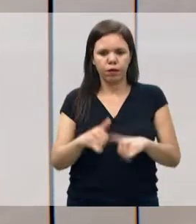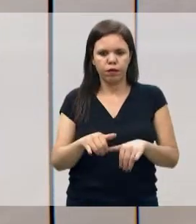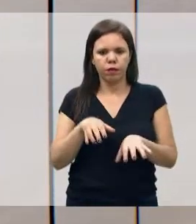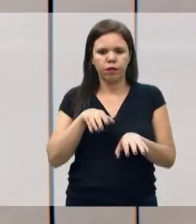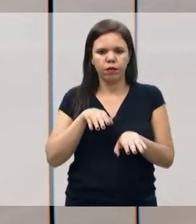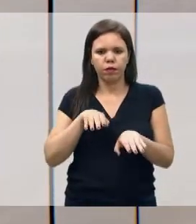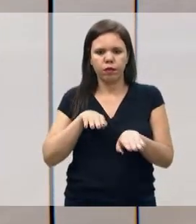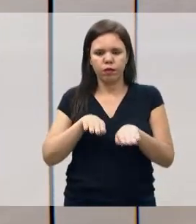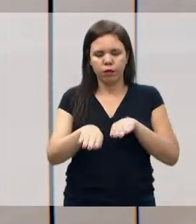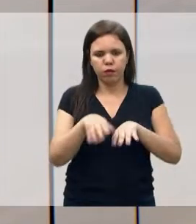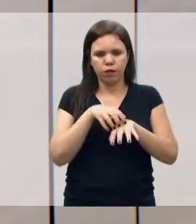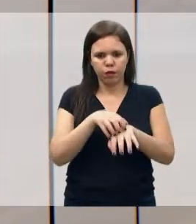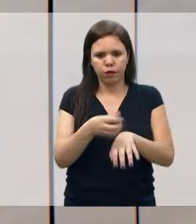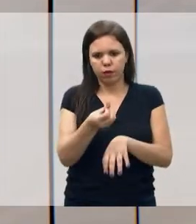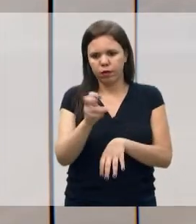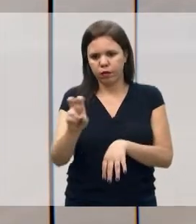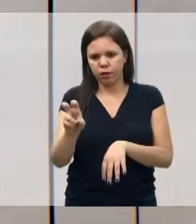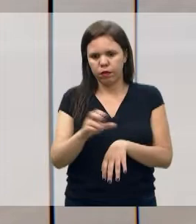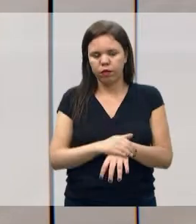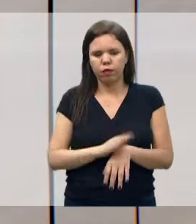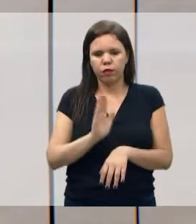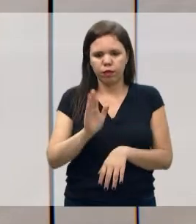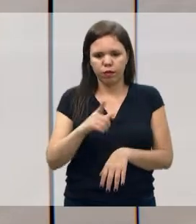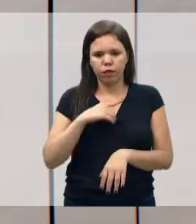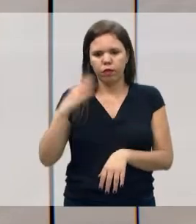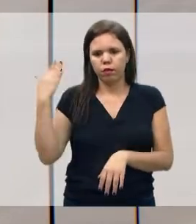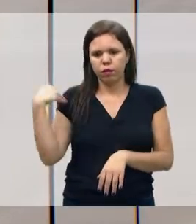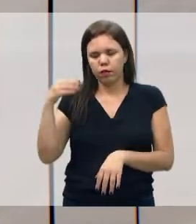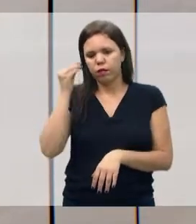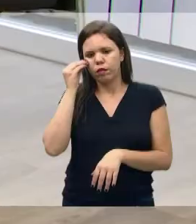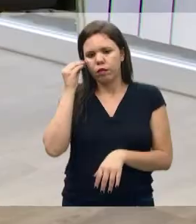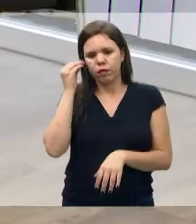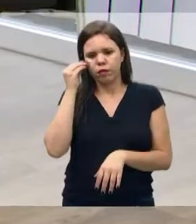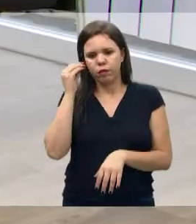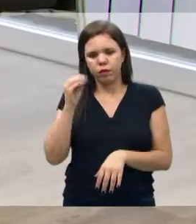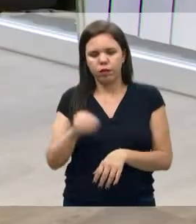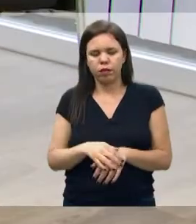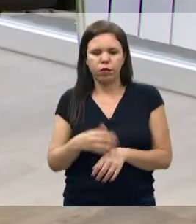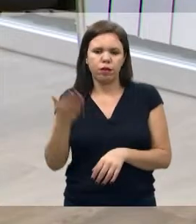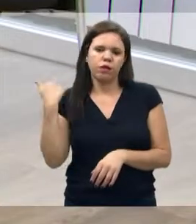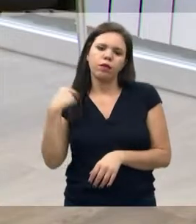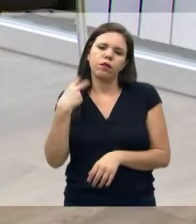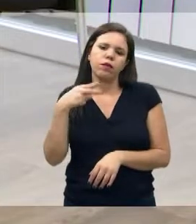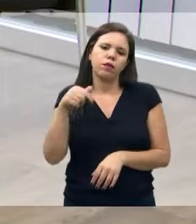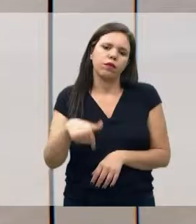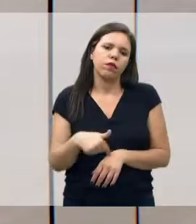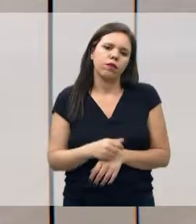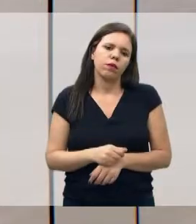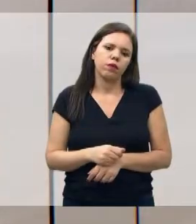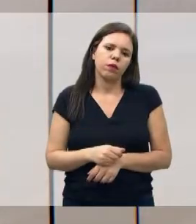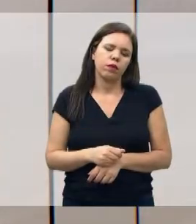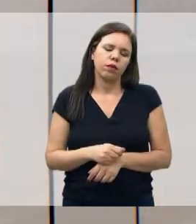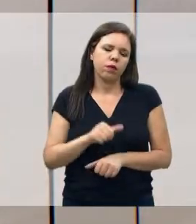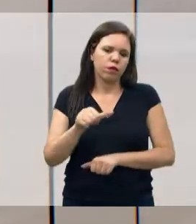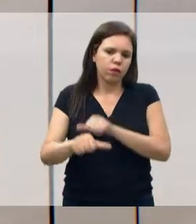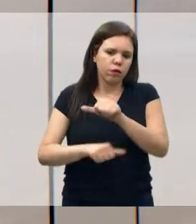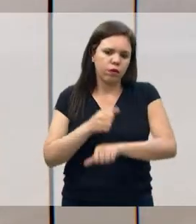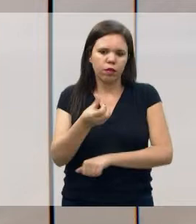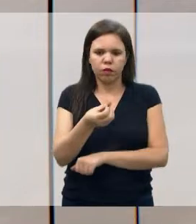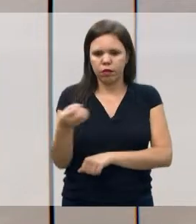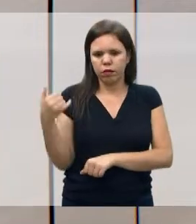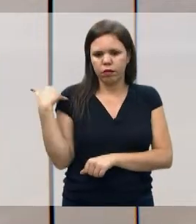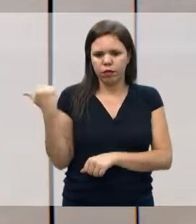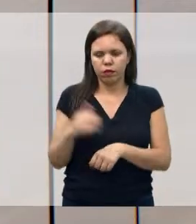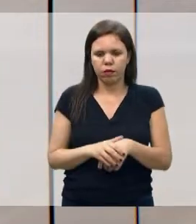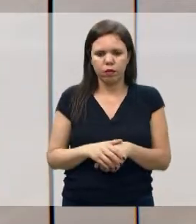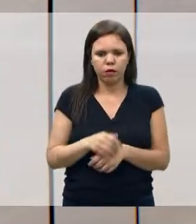municipal é 65, já houve até uma tentativa de um ex-vereador aqui dessa casa de puxar esse para